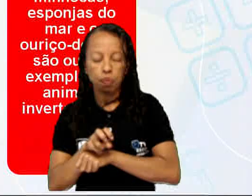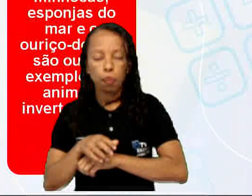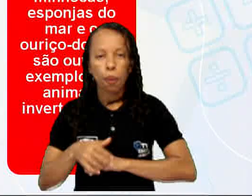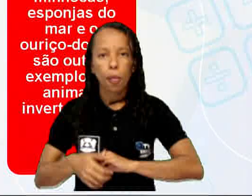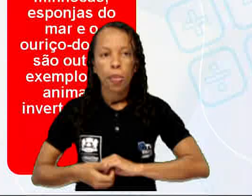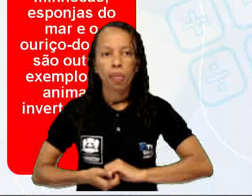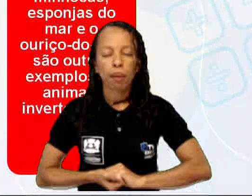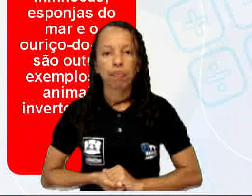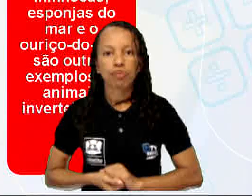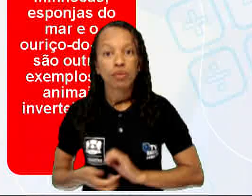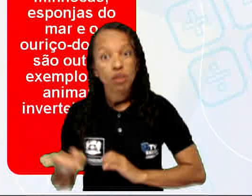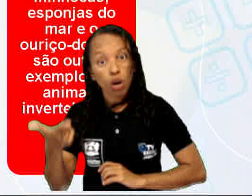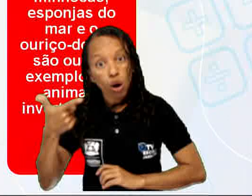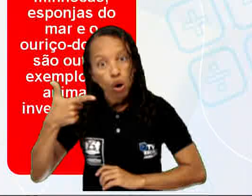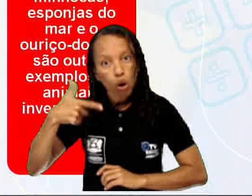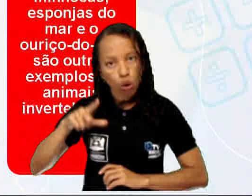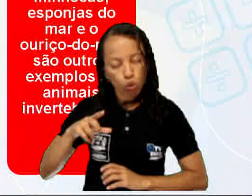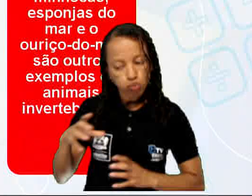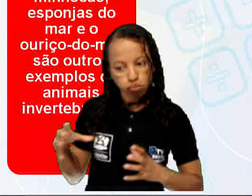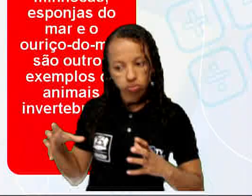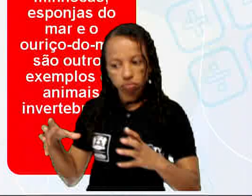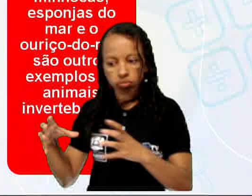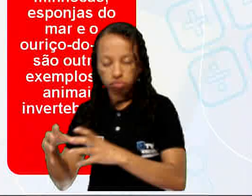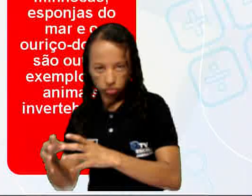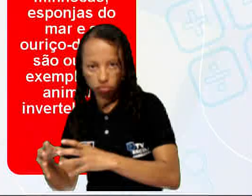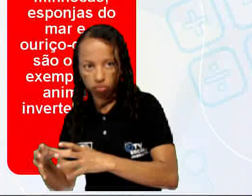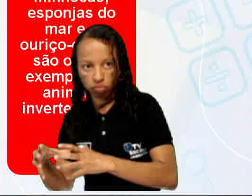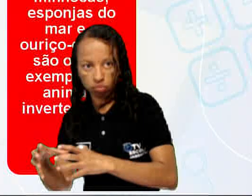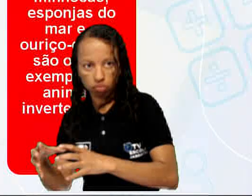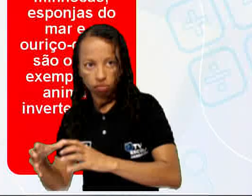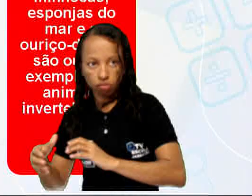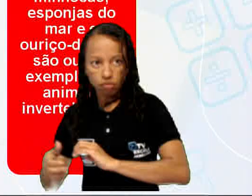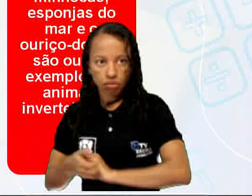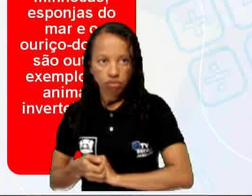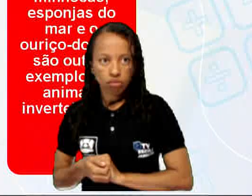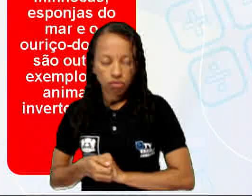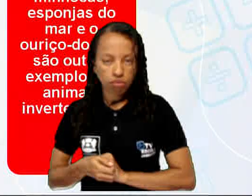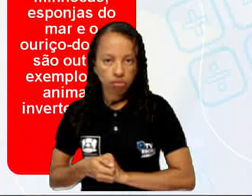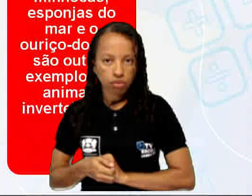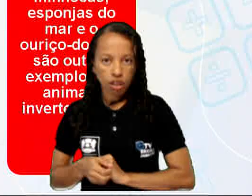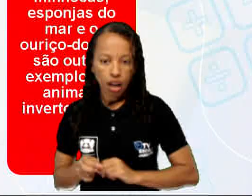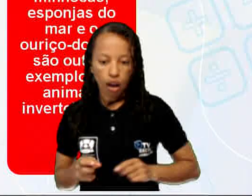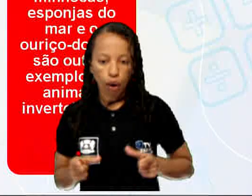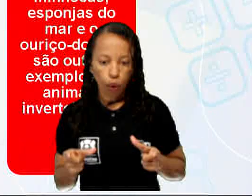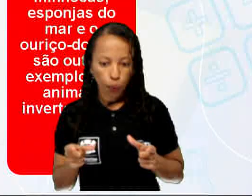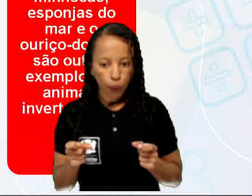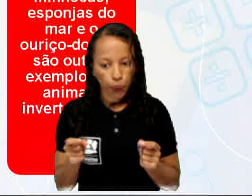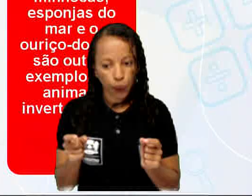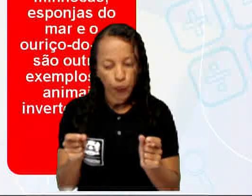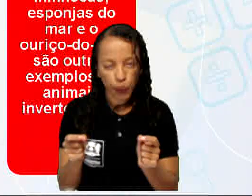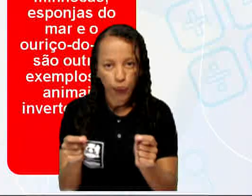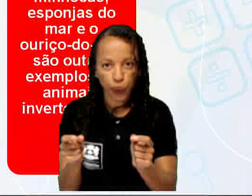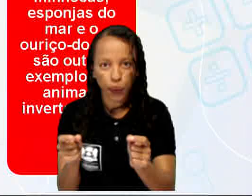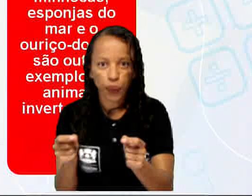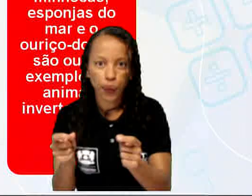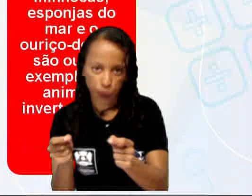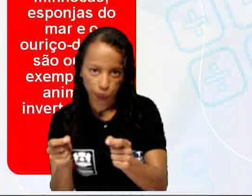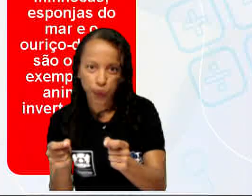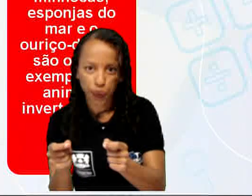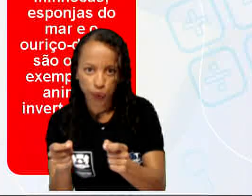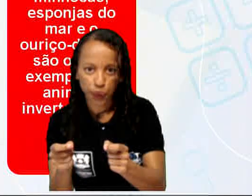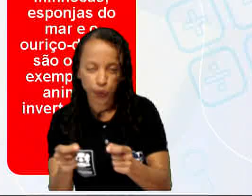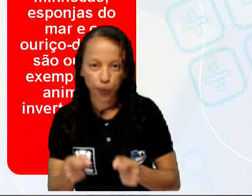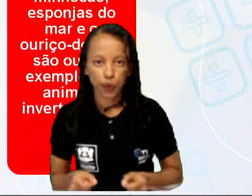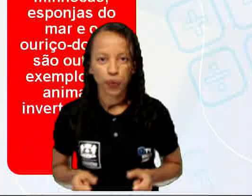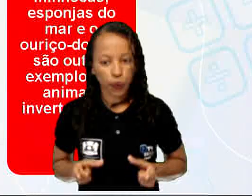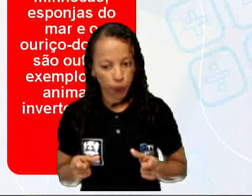dos animais invertebrados são os crustáceos, né? Temos o caranguejo, o siri, eu creio que